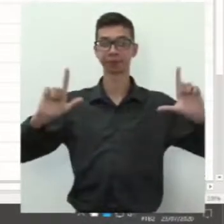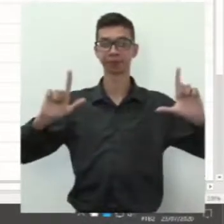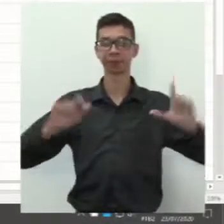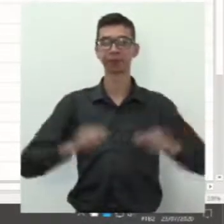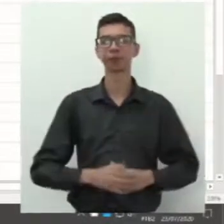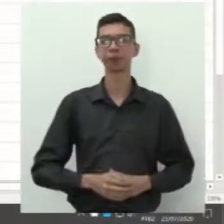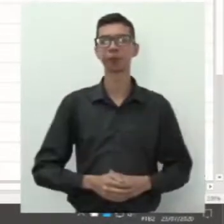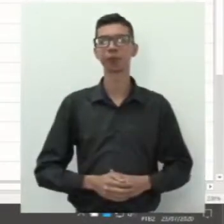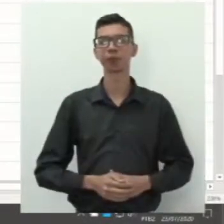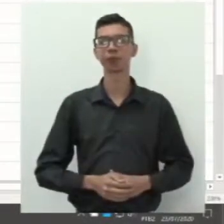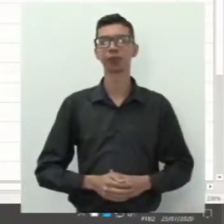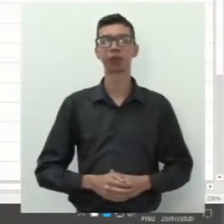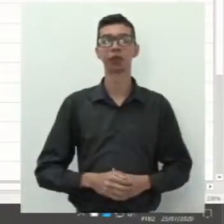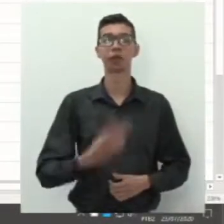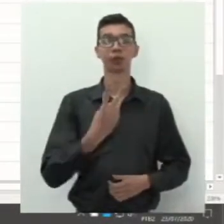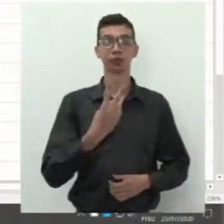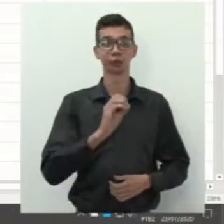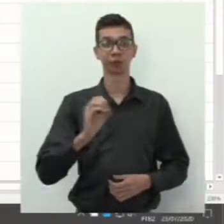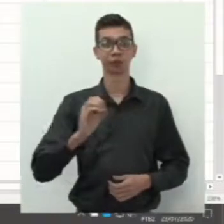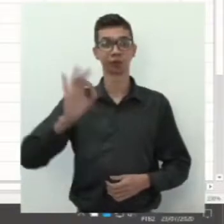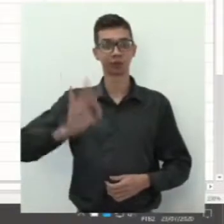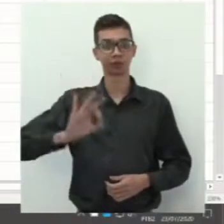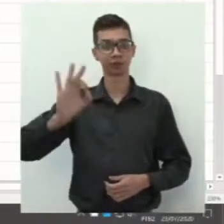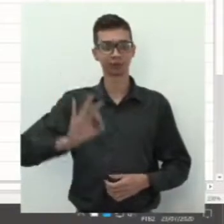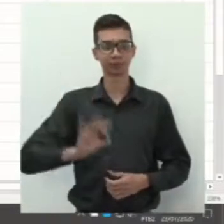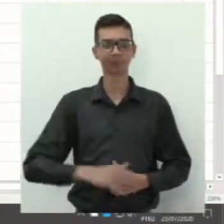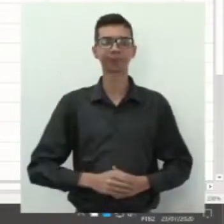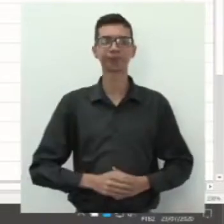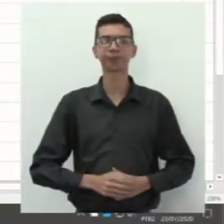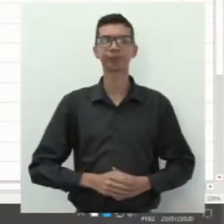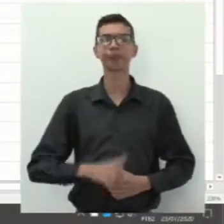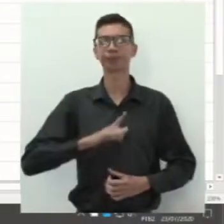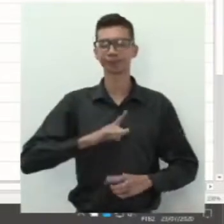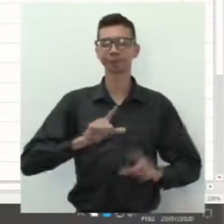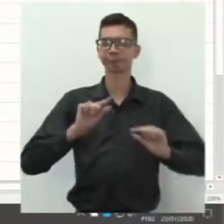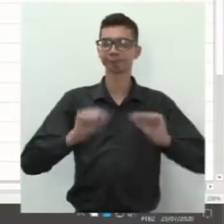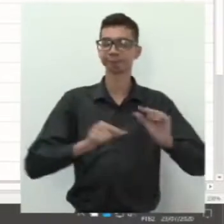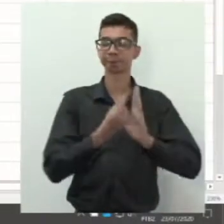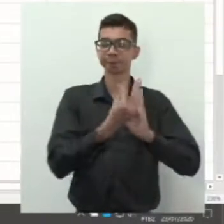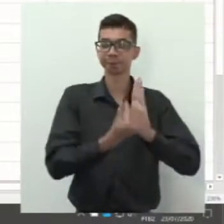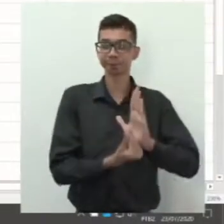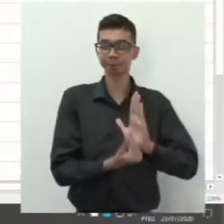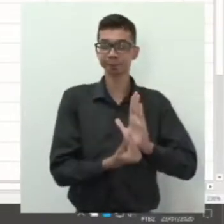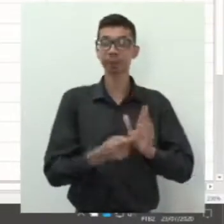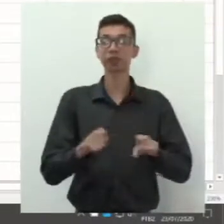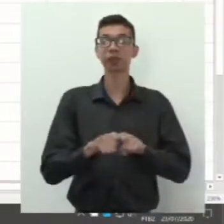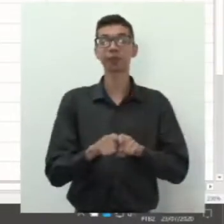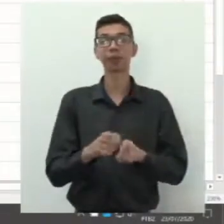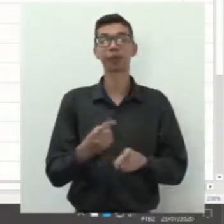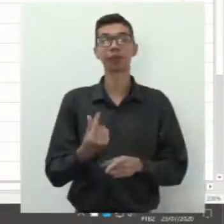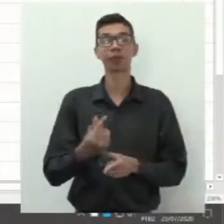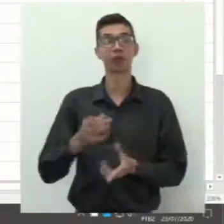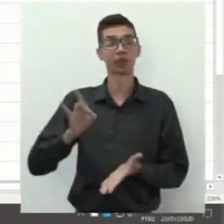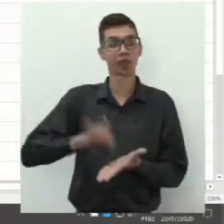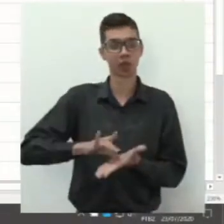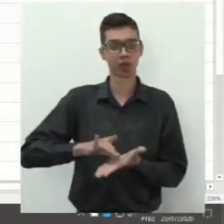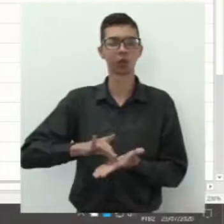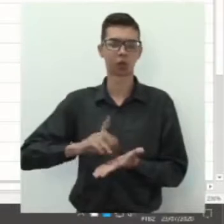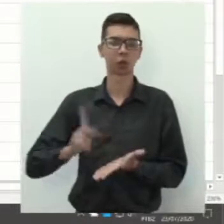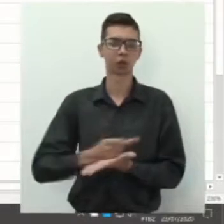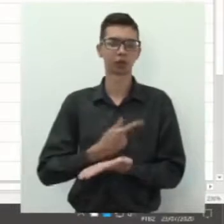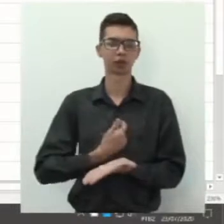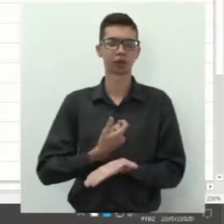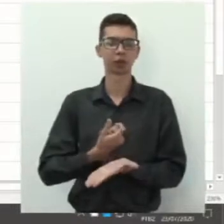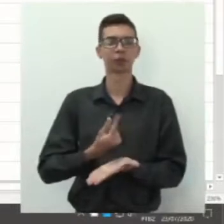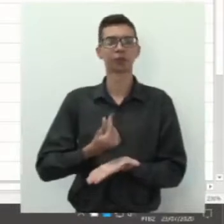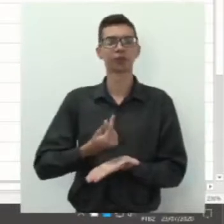200% aqui, ó. Então, ó, tem uma planilha de gastos. Então, eu tenho o gasto que foi orçado e o gasto real, né? O que